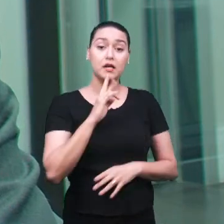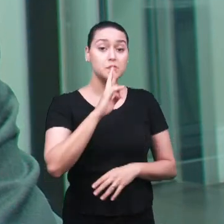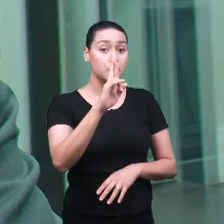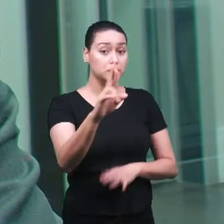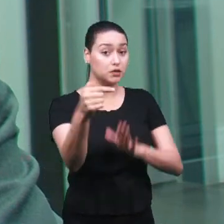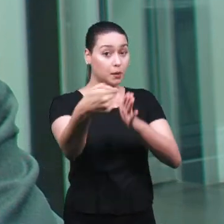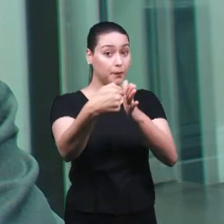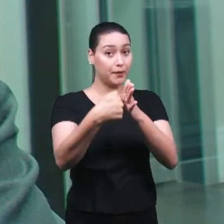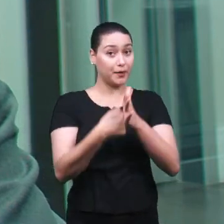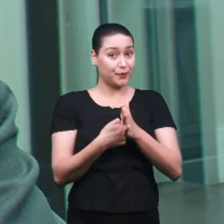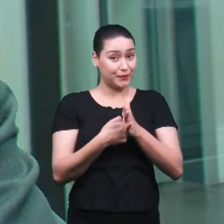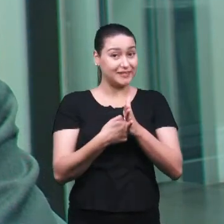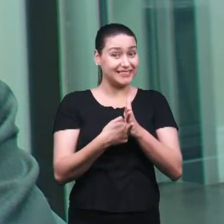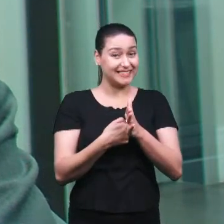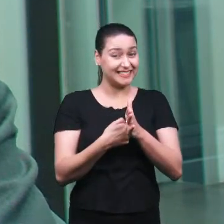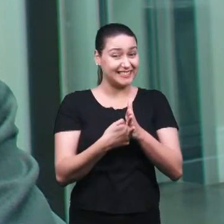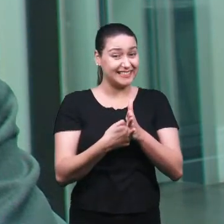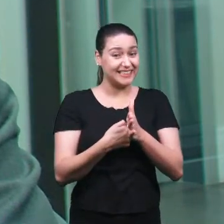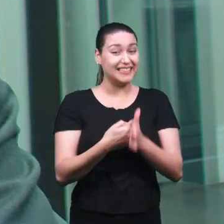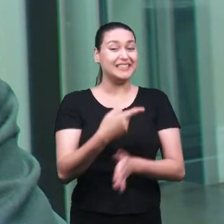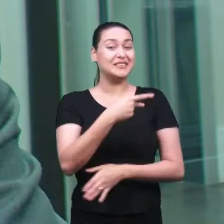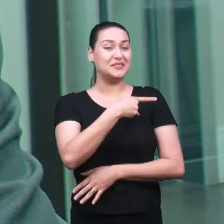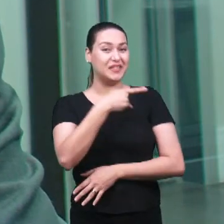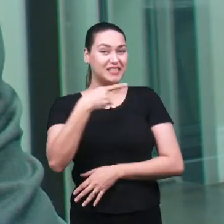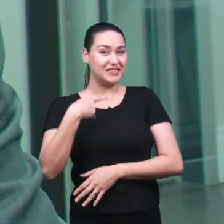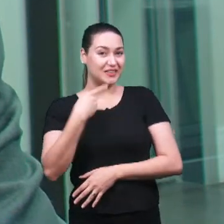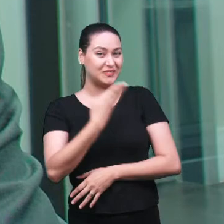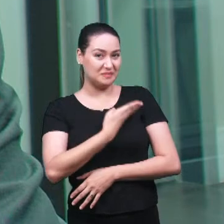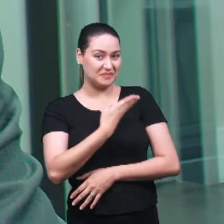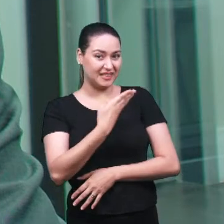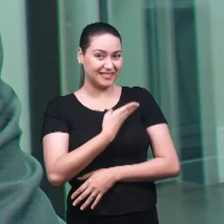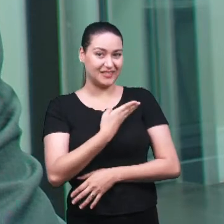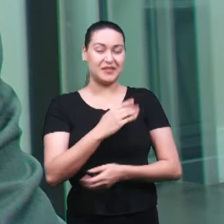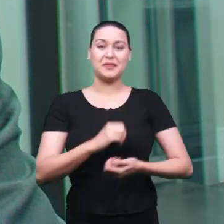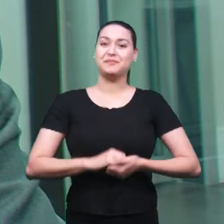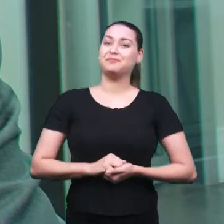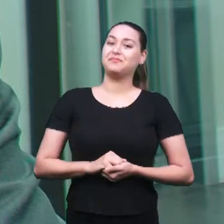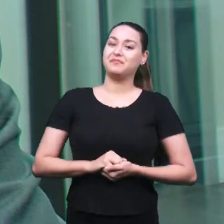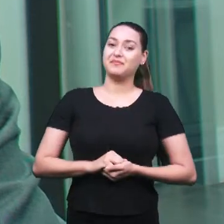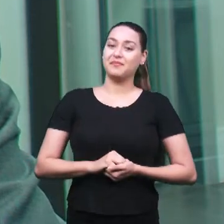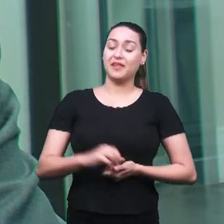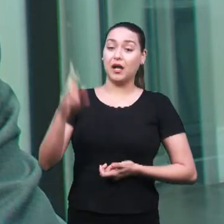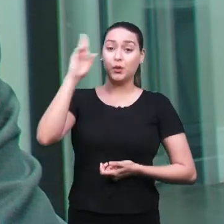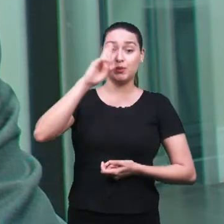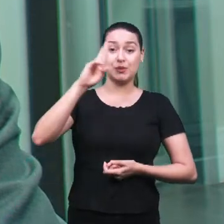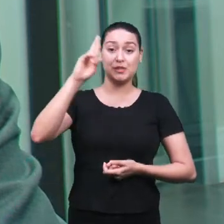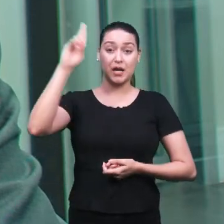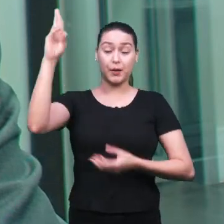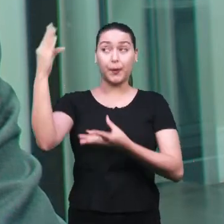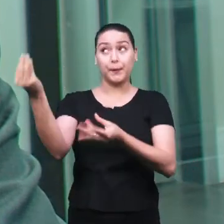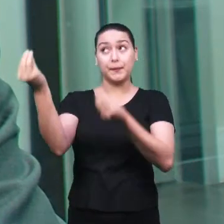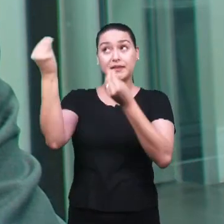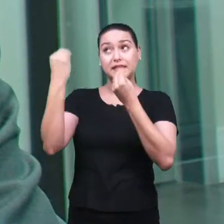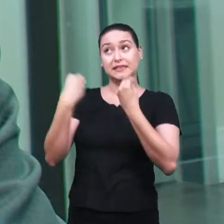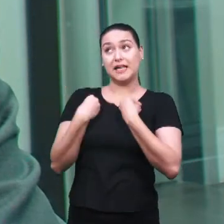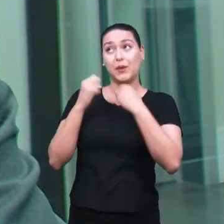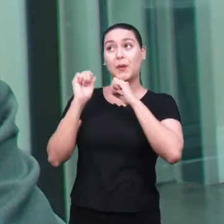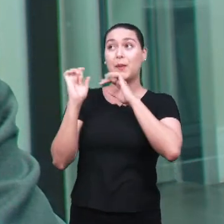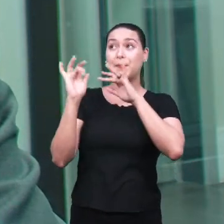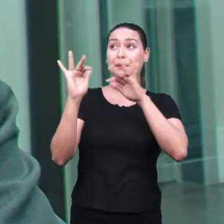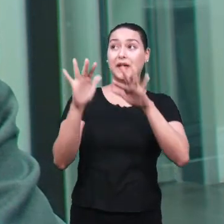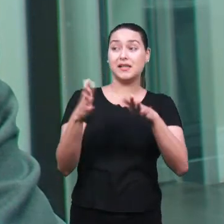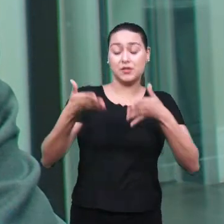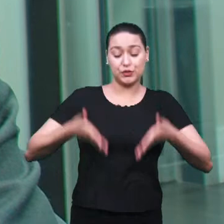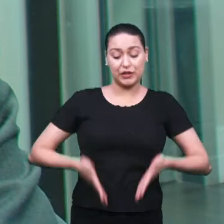resposta à provocação do companheiro, eu devo dizer que o Senhor me deu a bênção de praticamente ter nascido